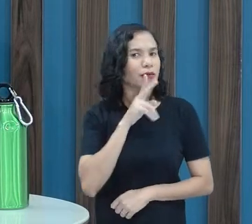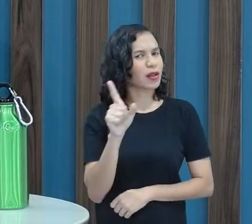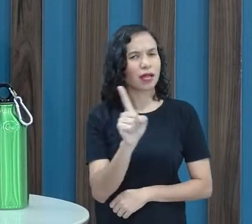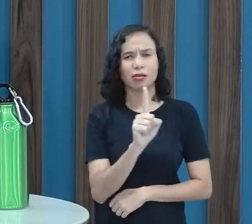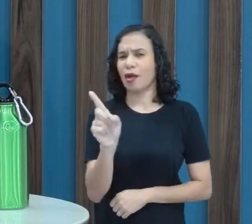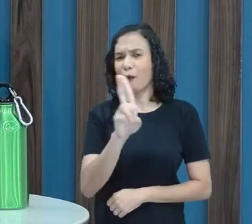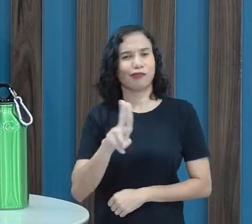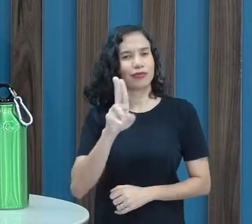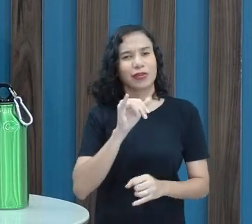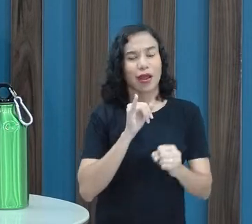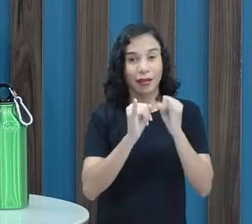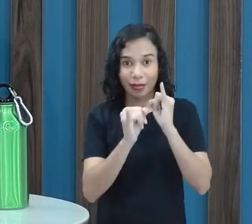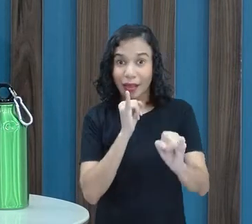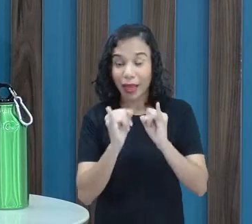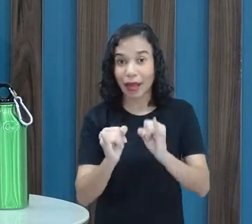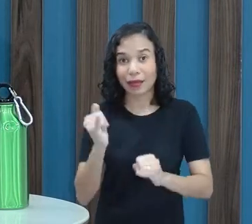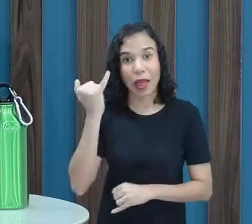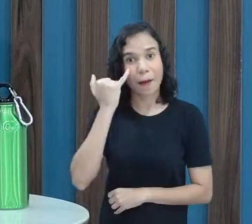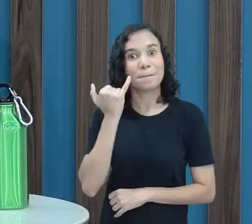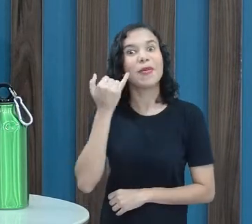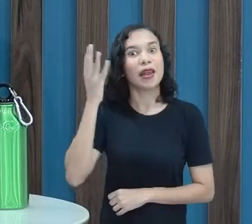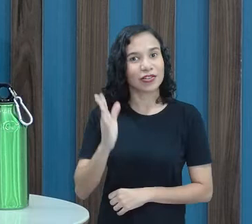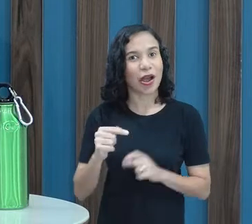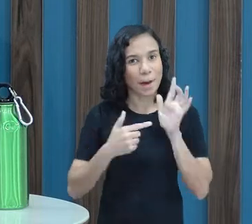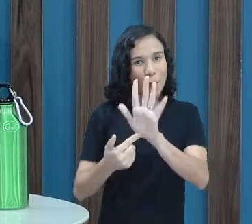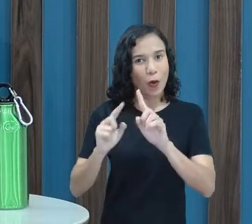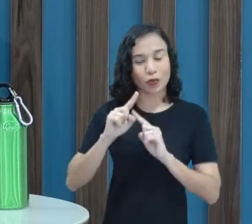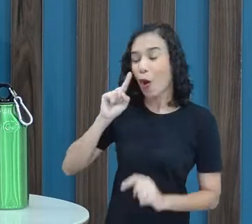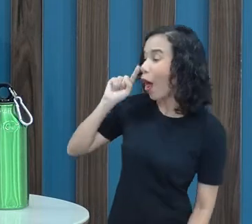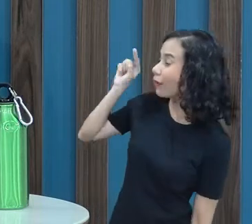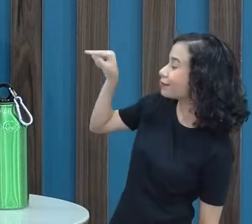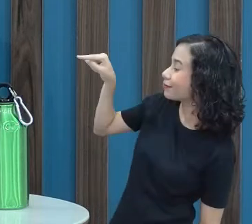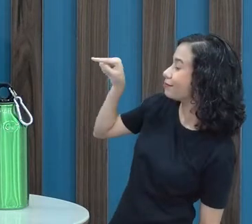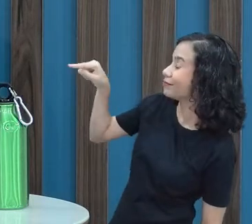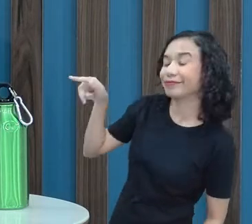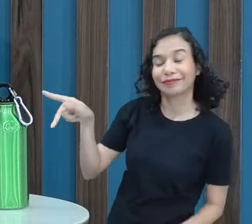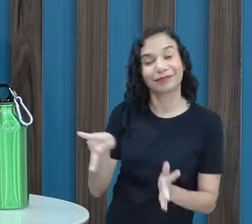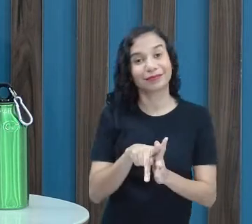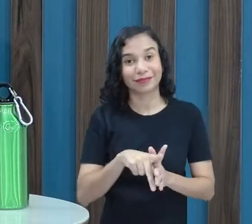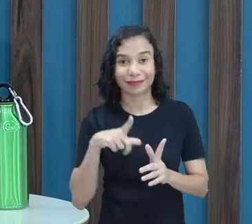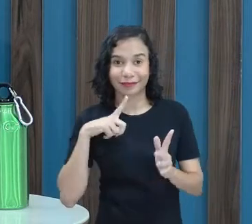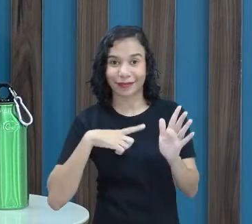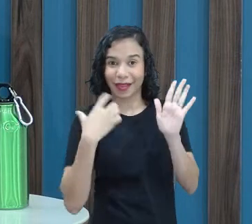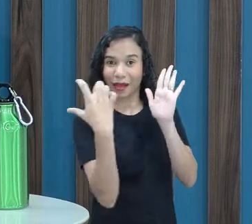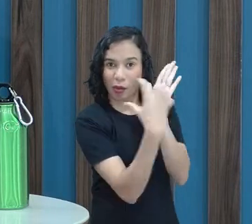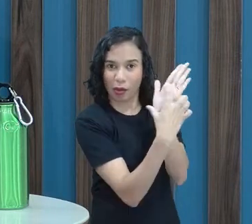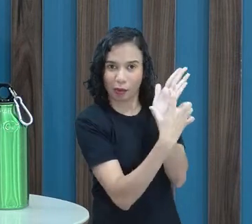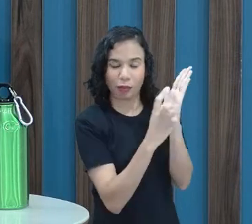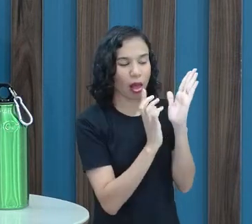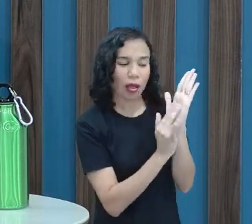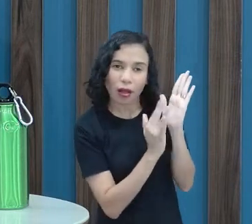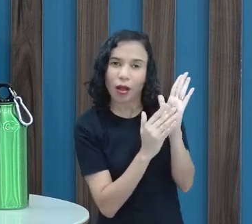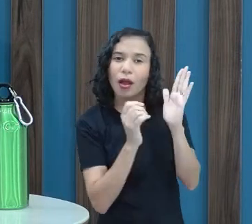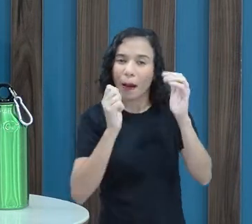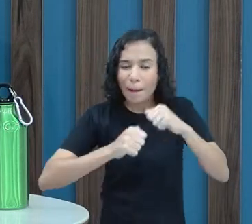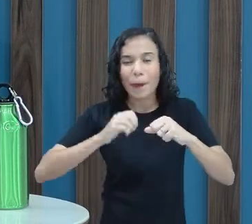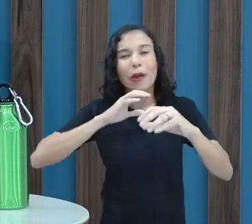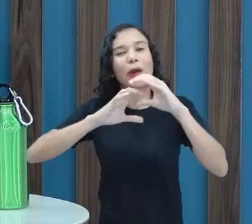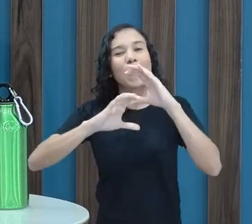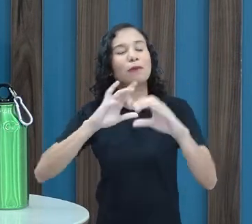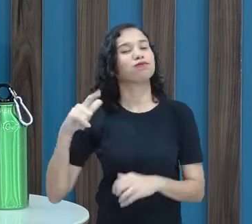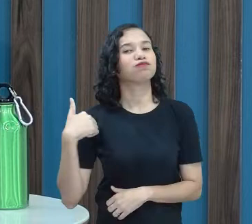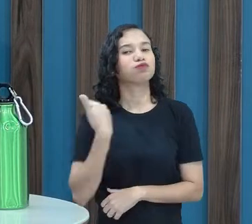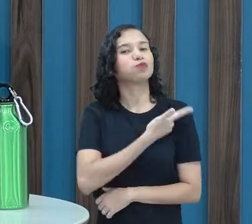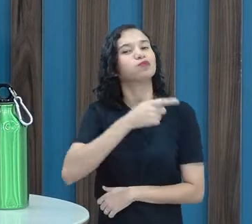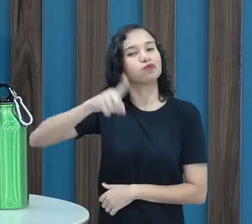consome a internet. Billy já fez a mágica, já tem aqui o QR Code para vocês. Então, vocês podem se comunicar com a gente, né? É uma ferramenta